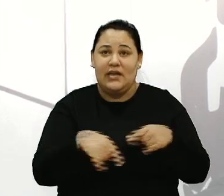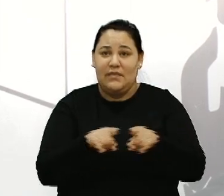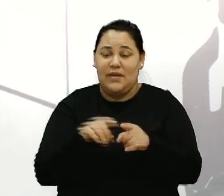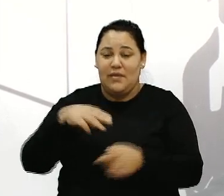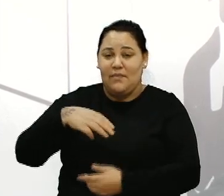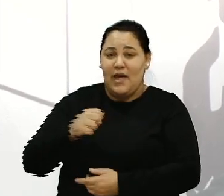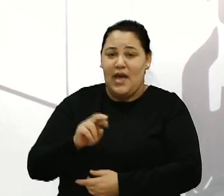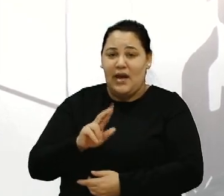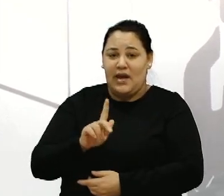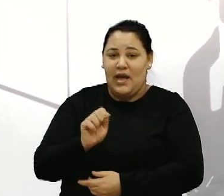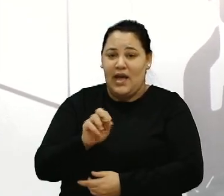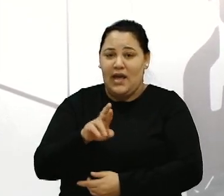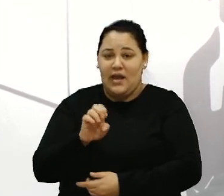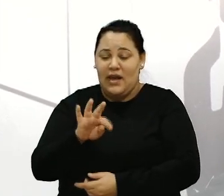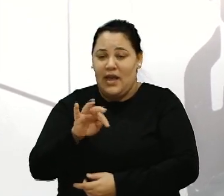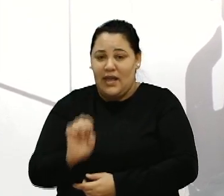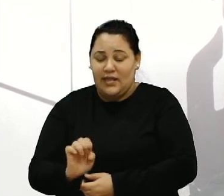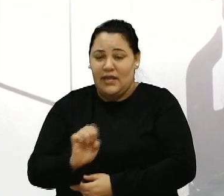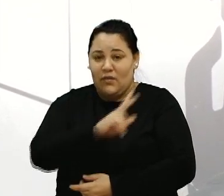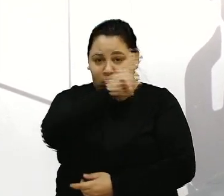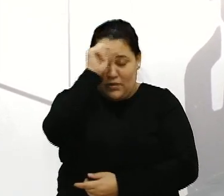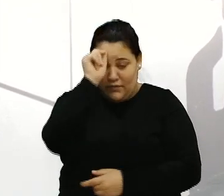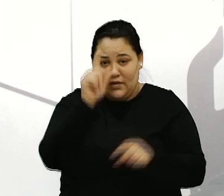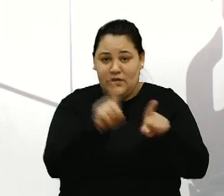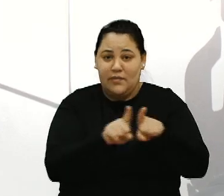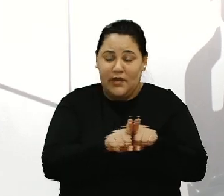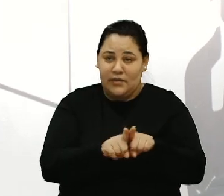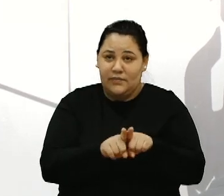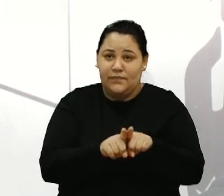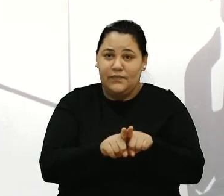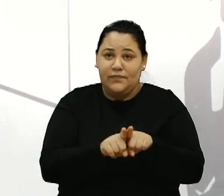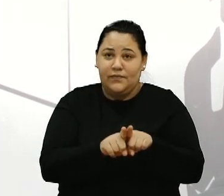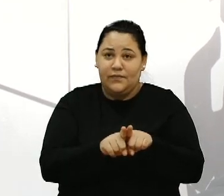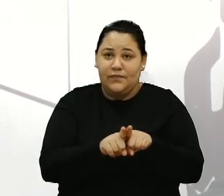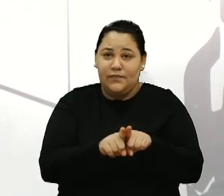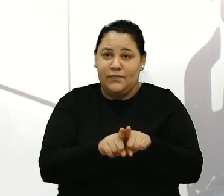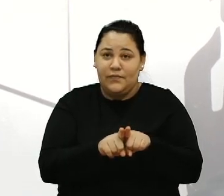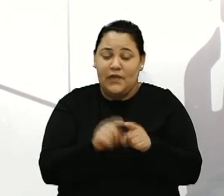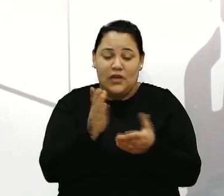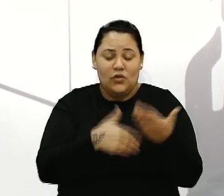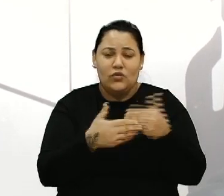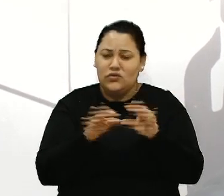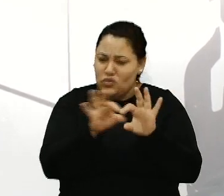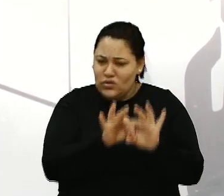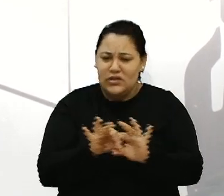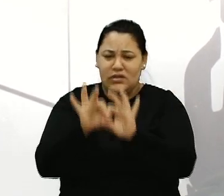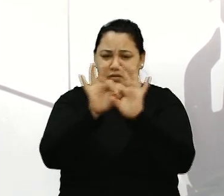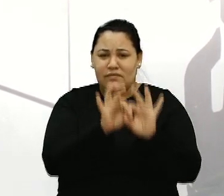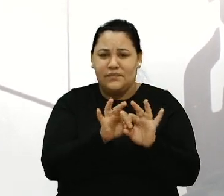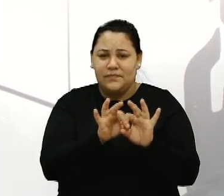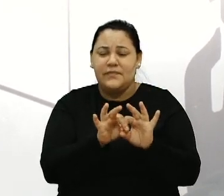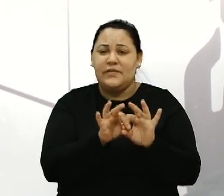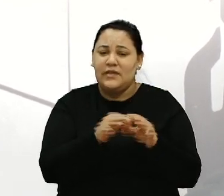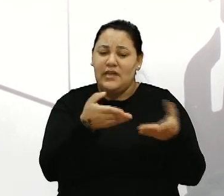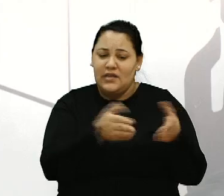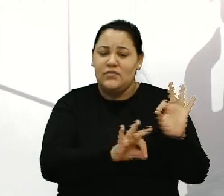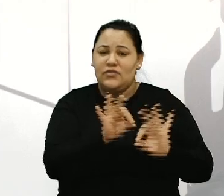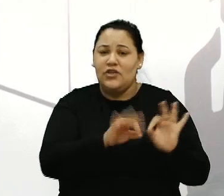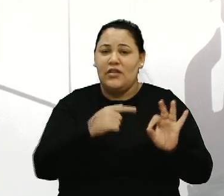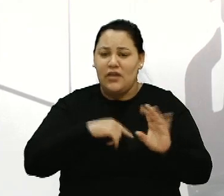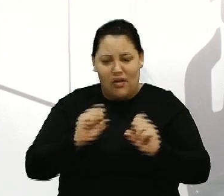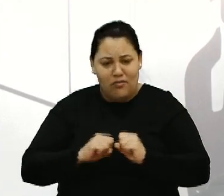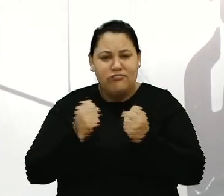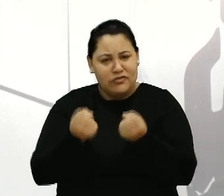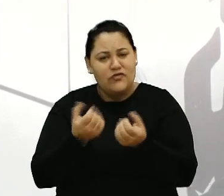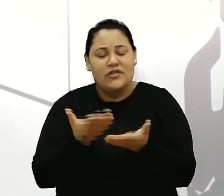Margarete, então, assim, com o prefeito, e de fato todos se uniram nessa causa nobre. E eu me engajei. Então, para mim, é